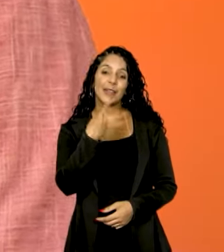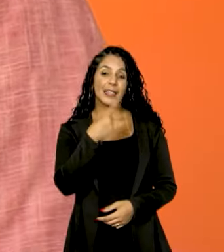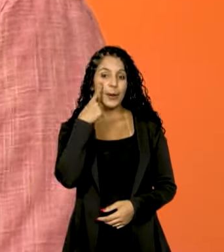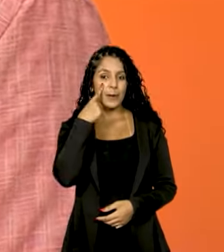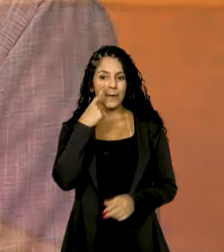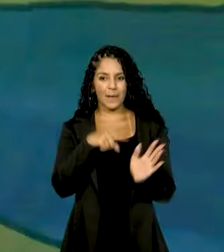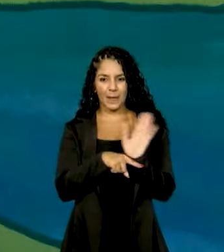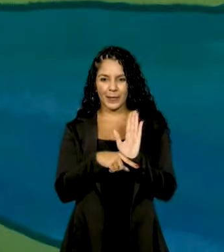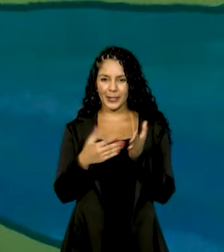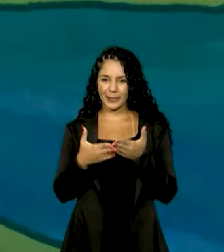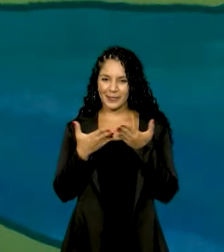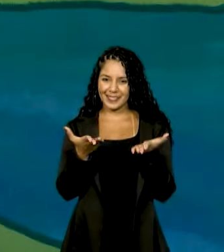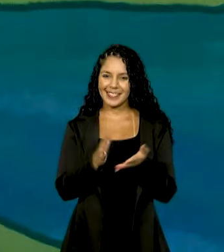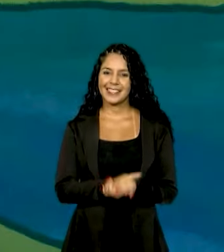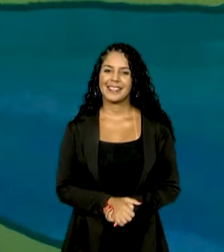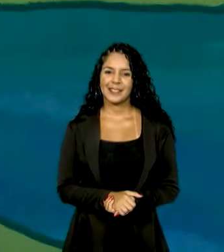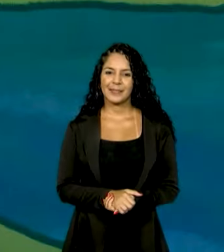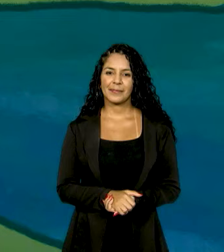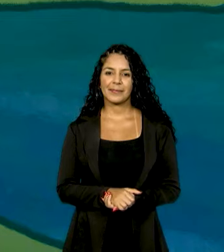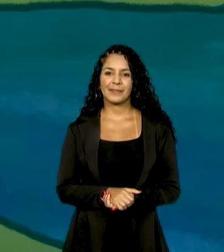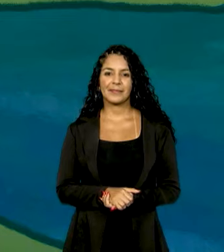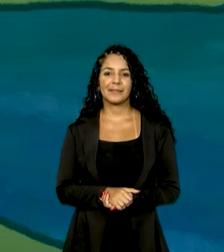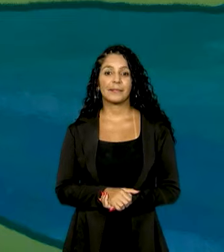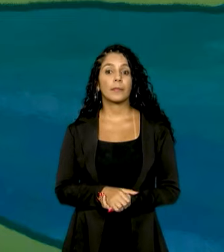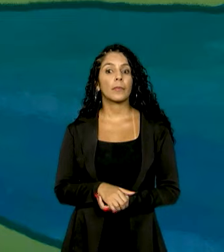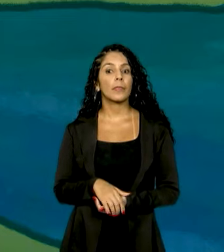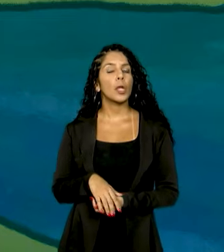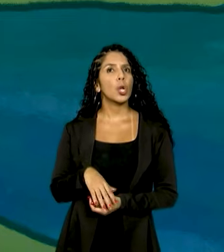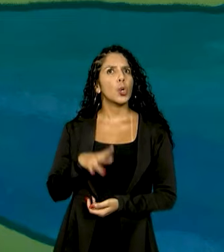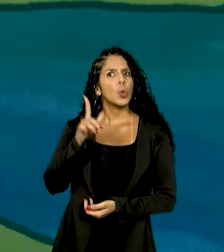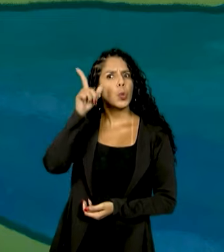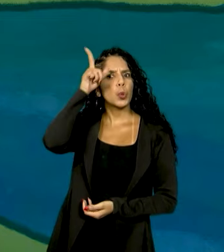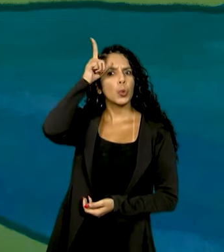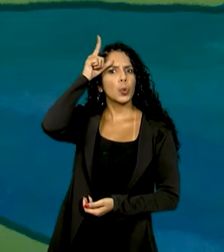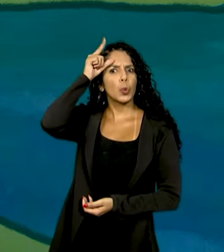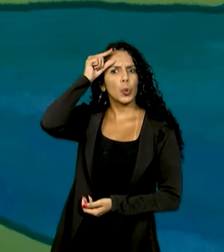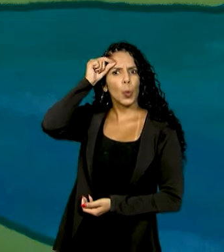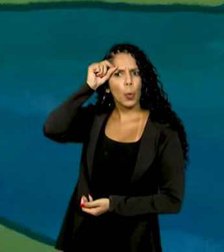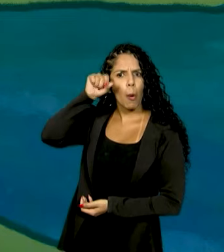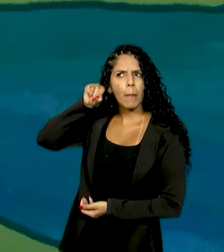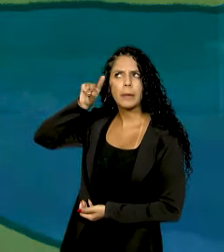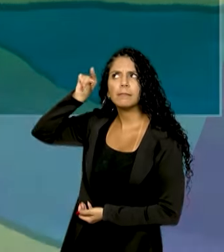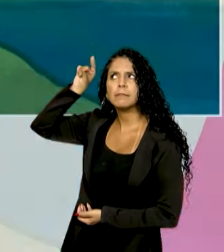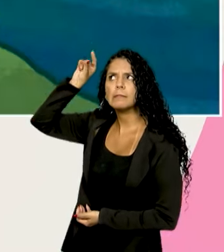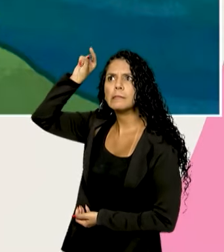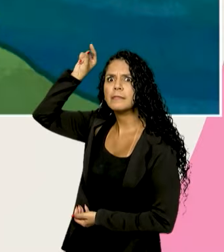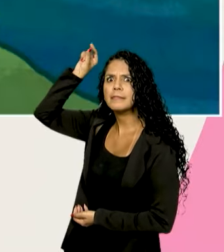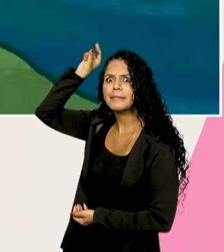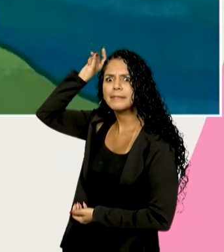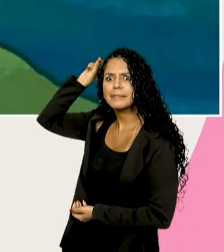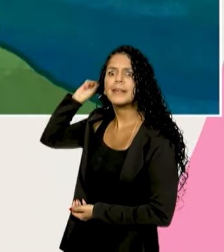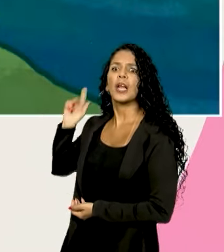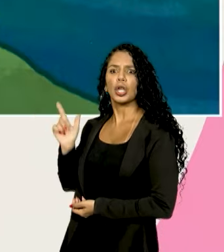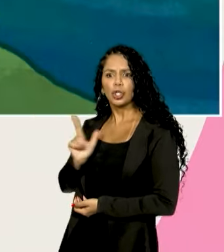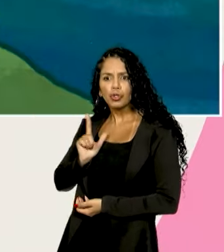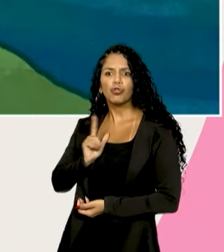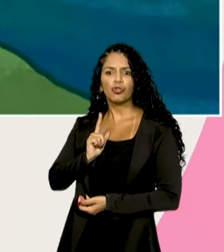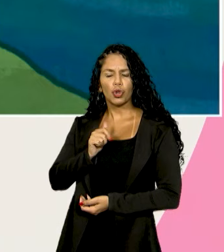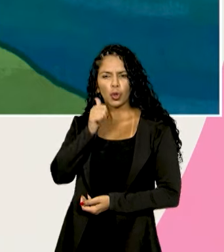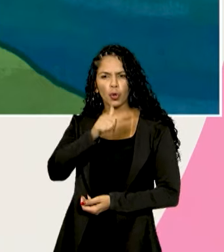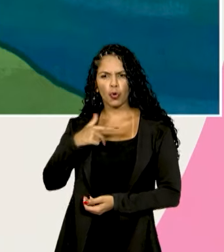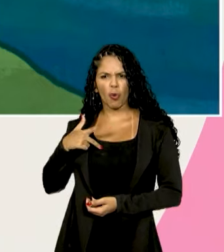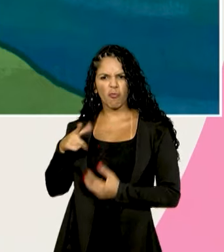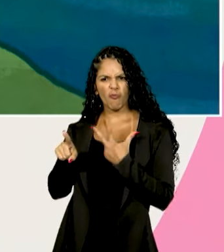vídeo, por favor? Ai, que lindo. Roda. Eu ouvi dizer que há muito, muito tempo existiu uma